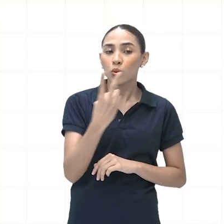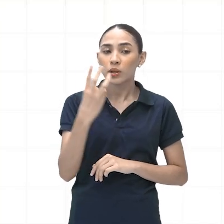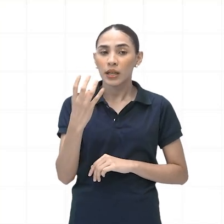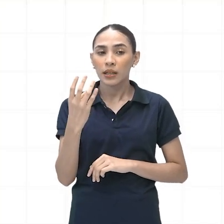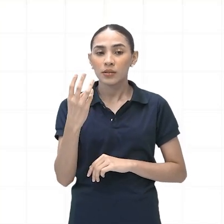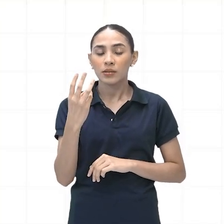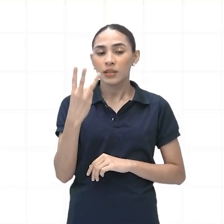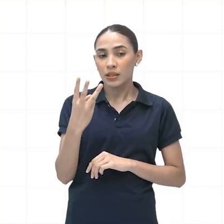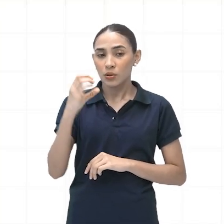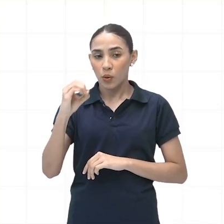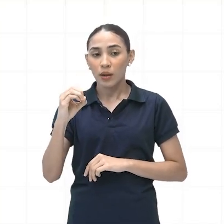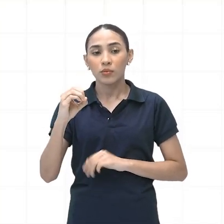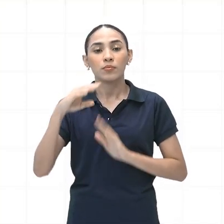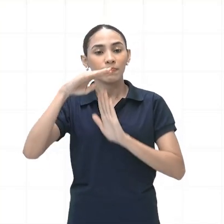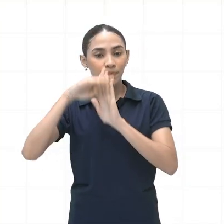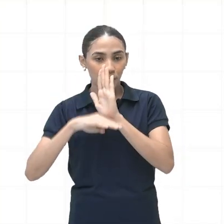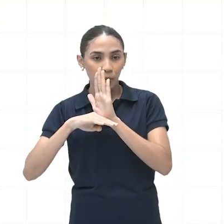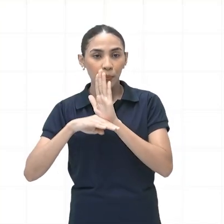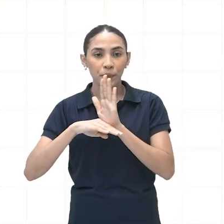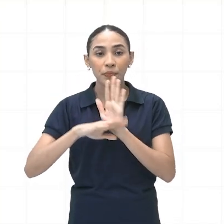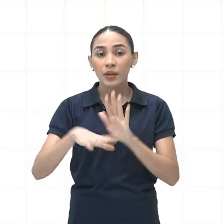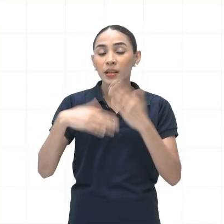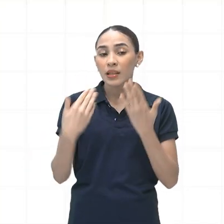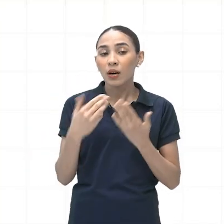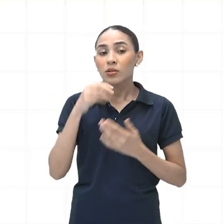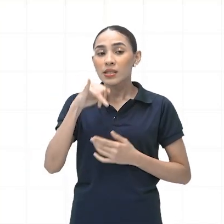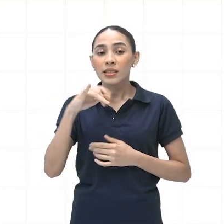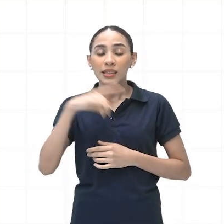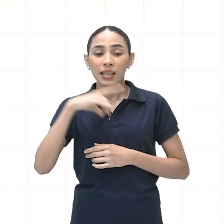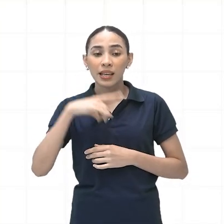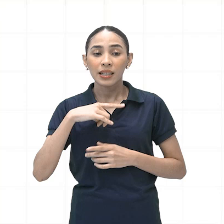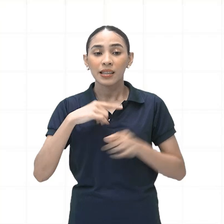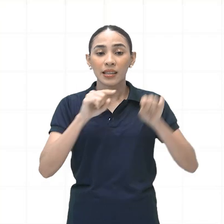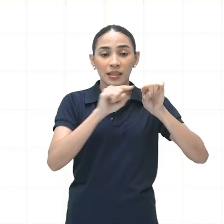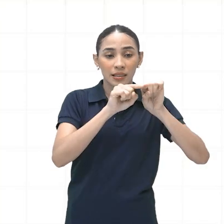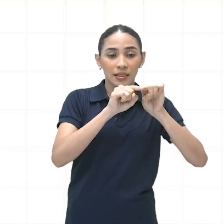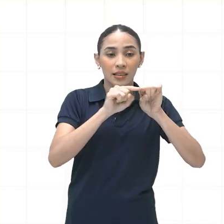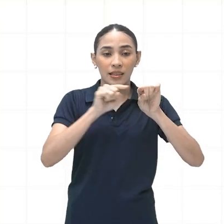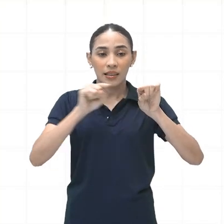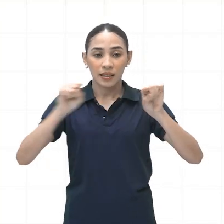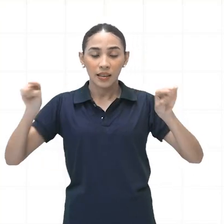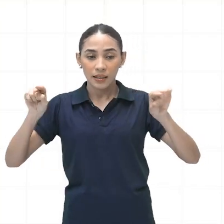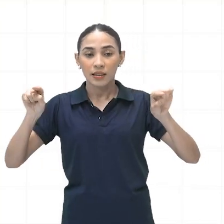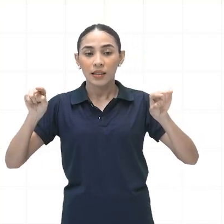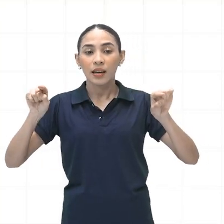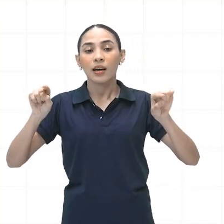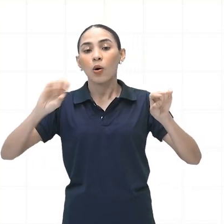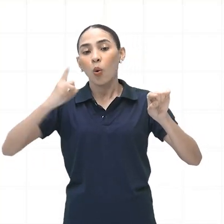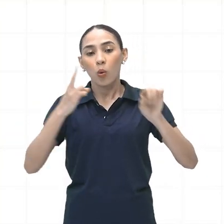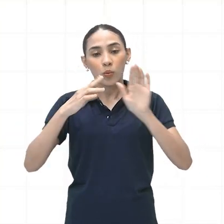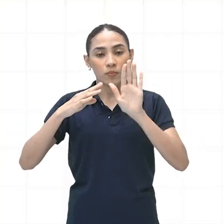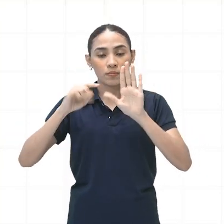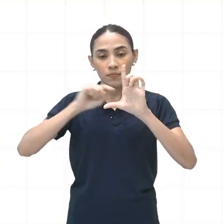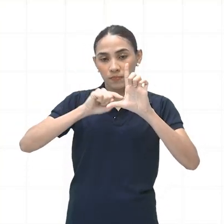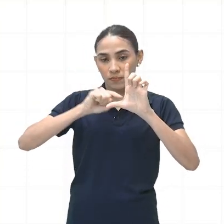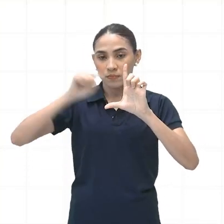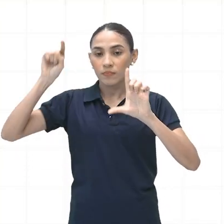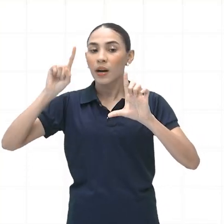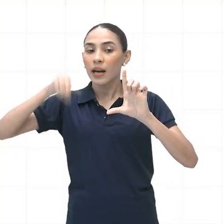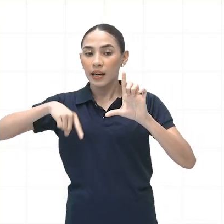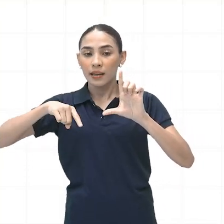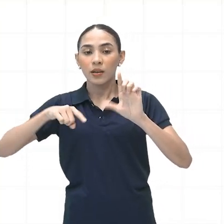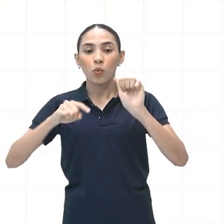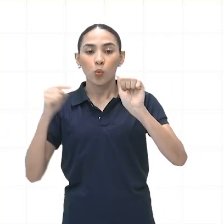vai caindo, certo? E aí, toda vez que nós temos uma reta nesse sentido, nós sabemos que o A é